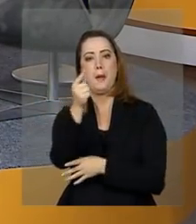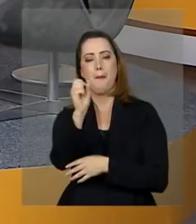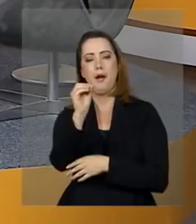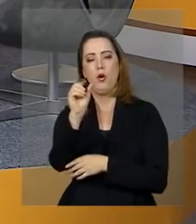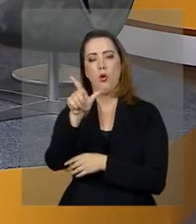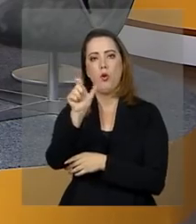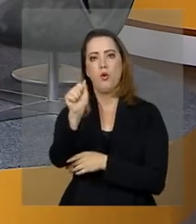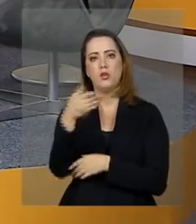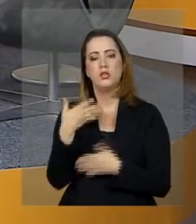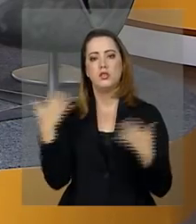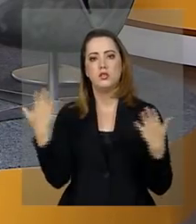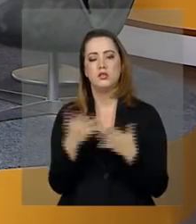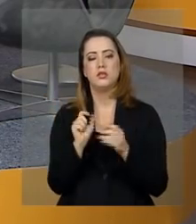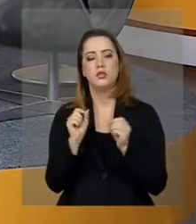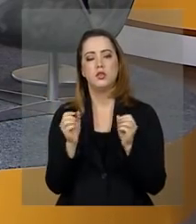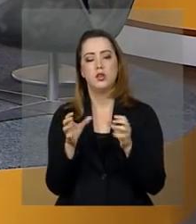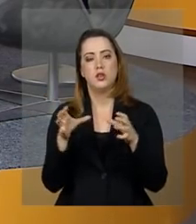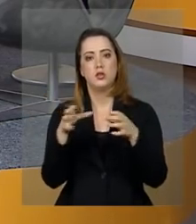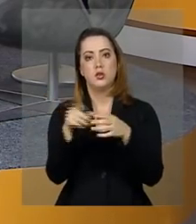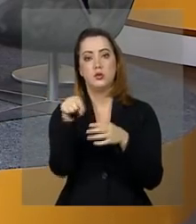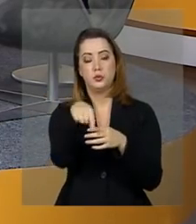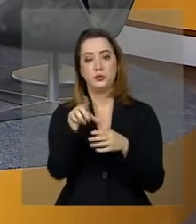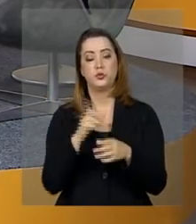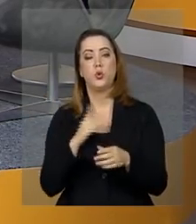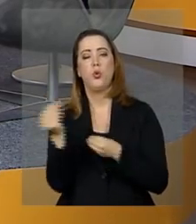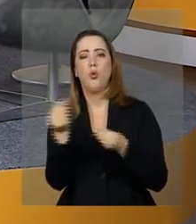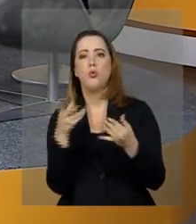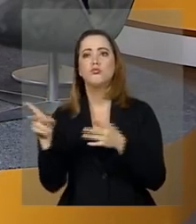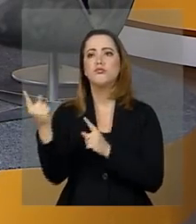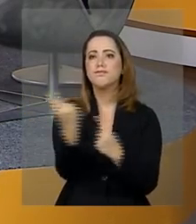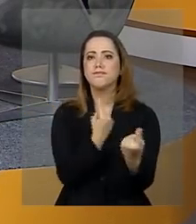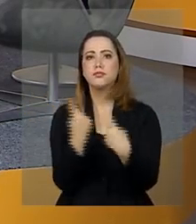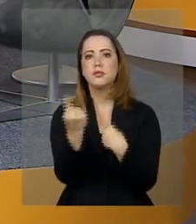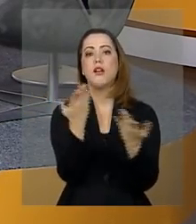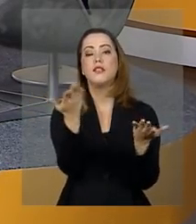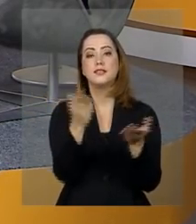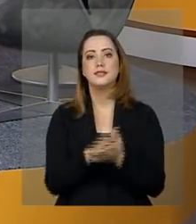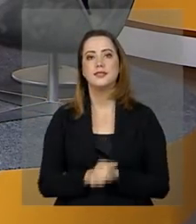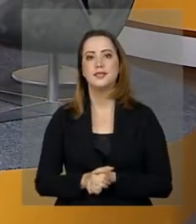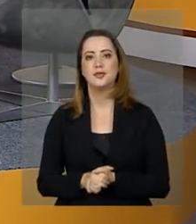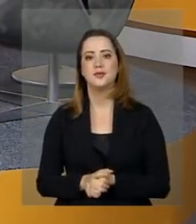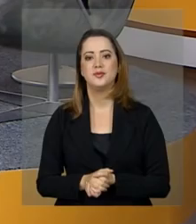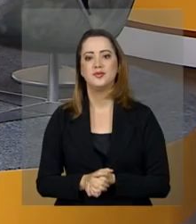na concentração. Bom dia, Paola. Como está a movimentação por aí?